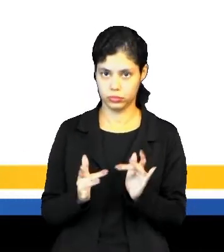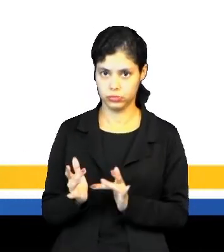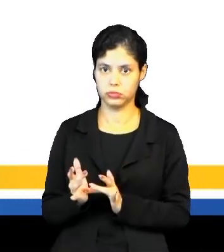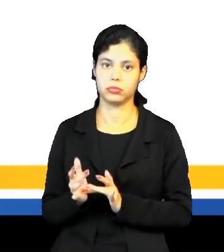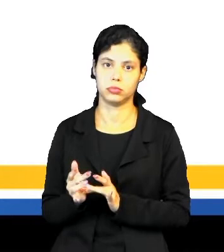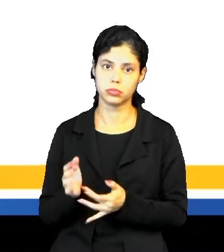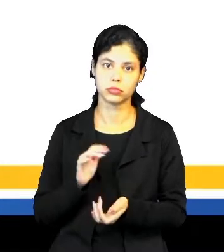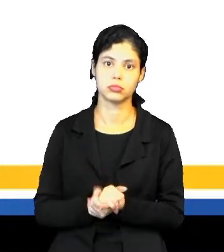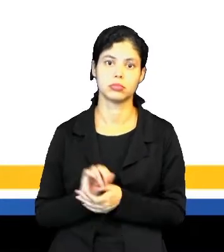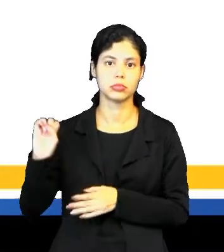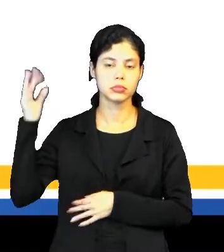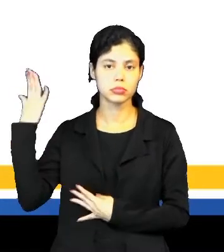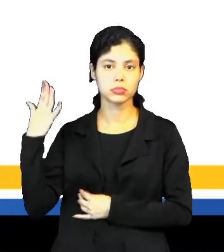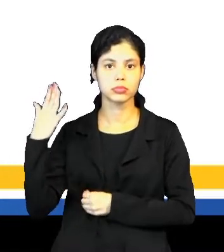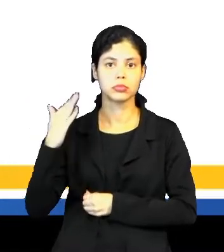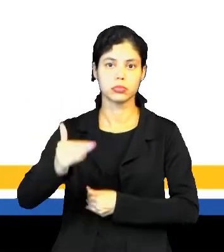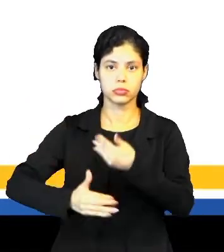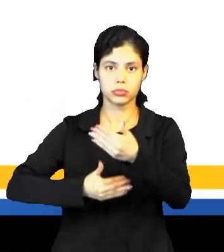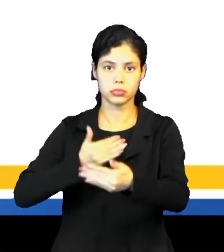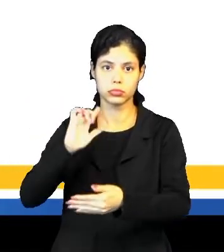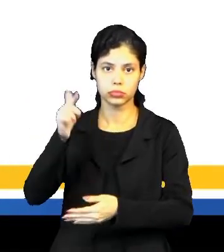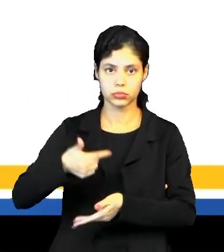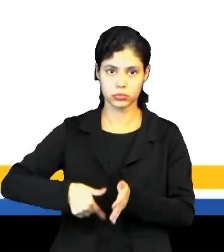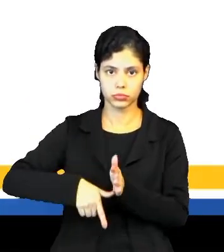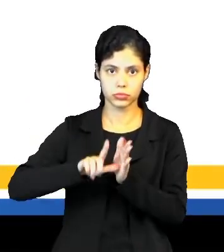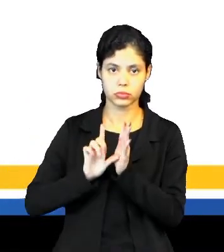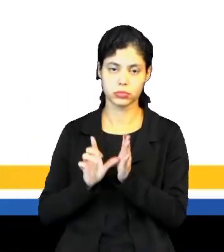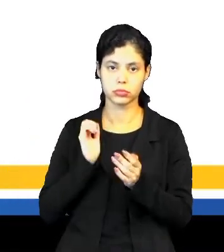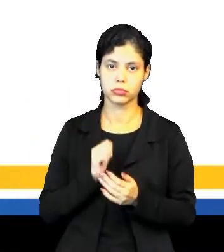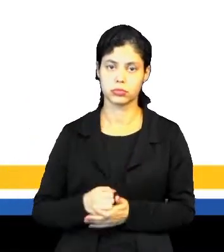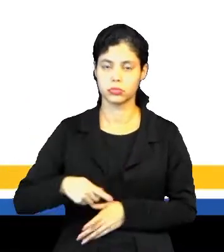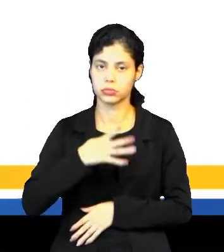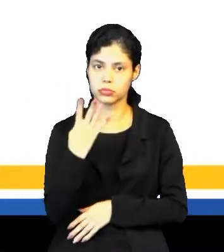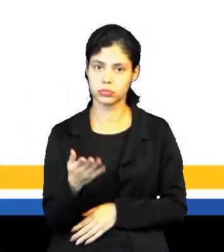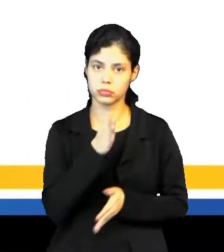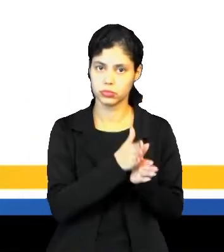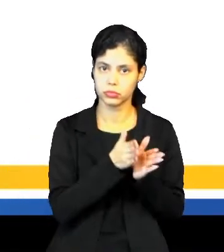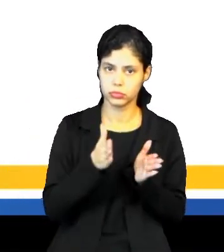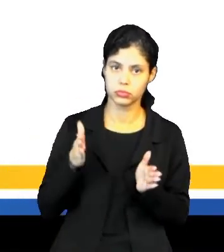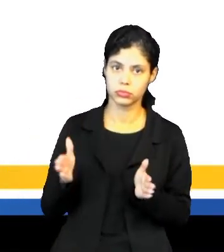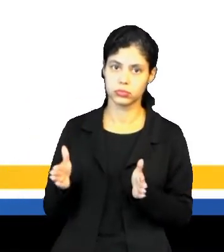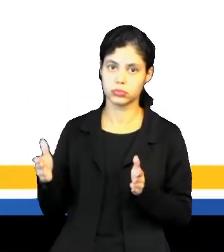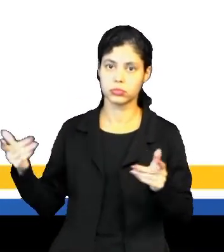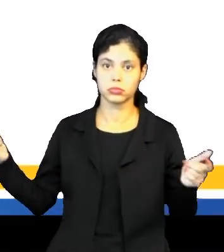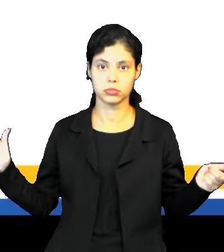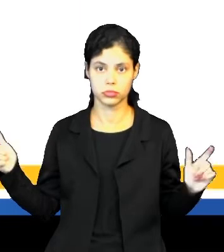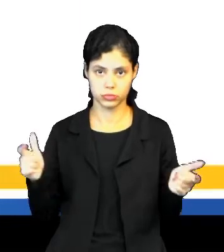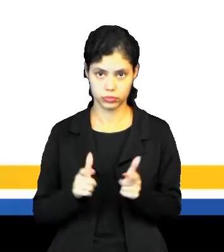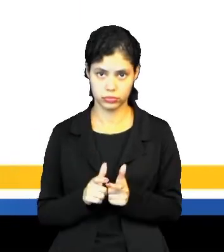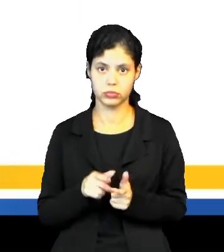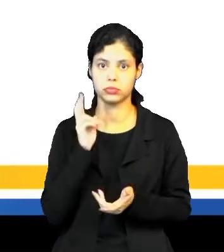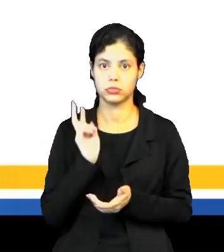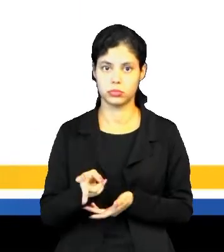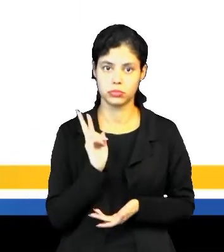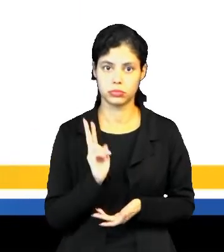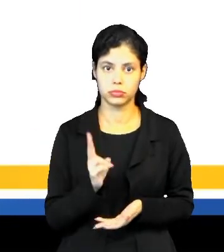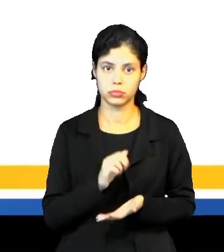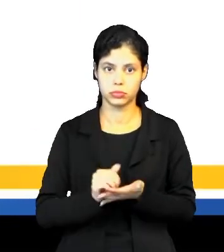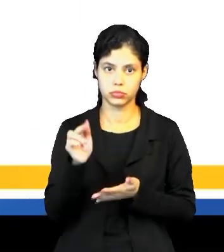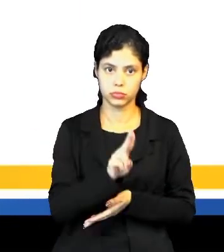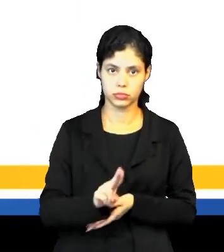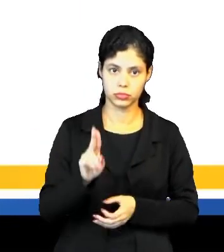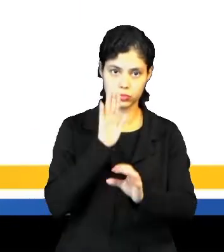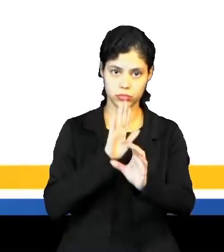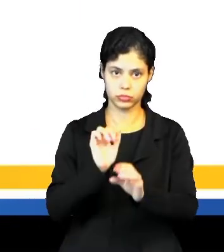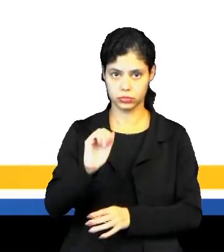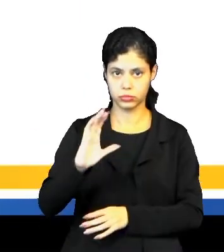Os acontecimentos que ocorreram antes do nascimento de Cristo são contados em ordem decrescente e sempre devem usar